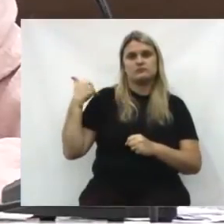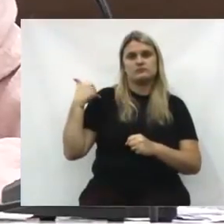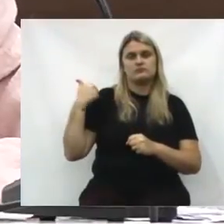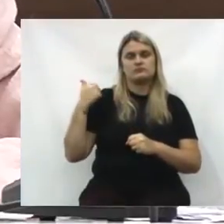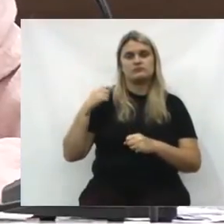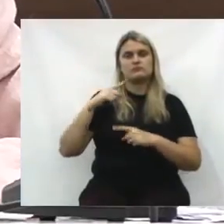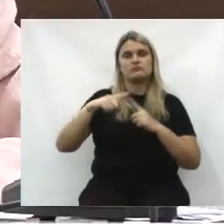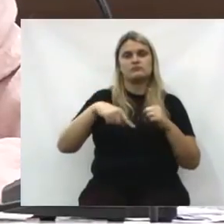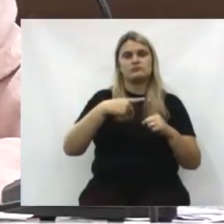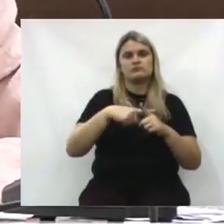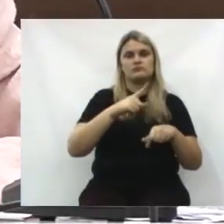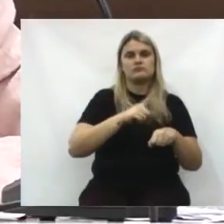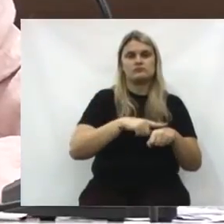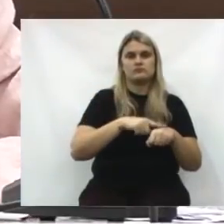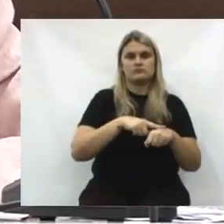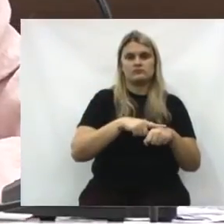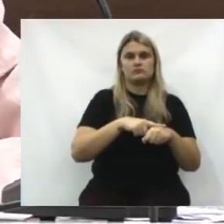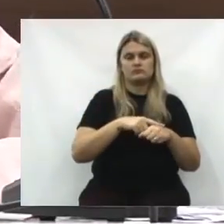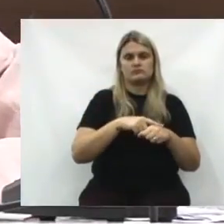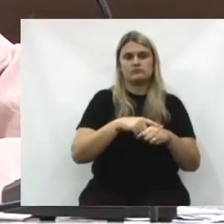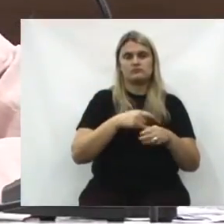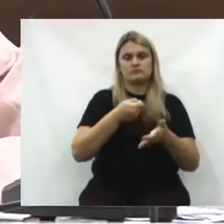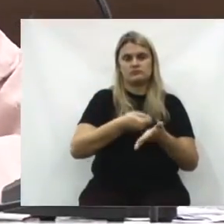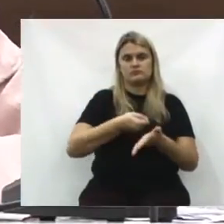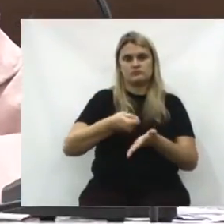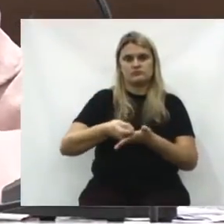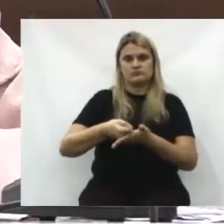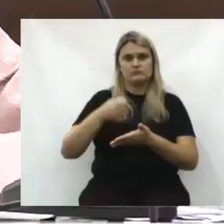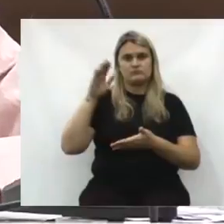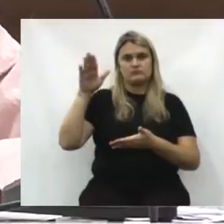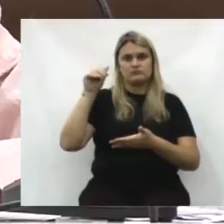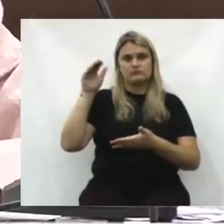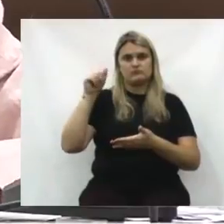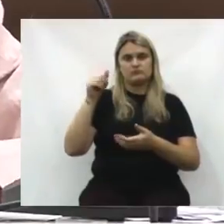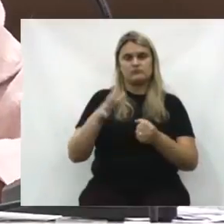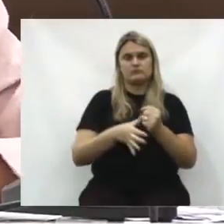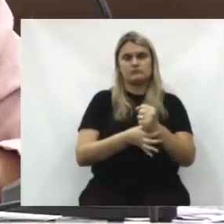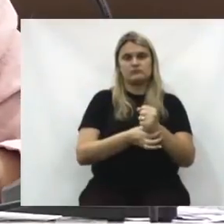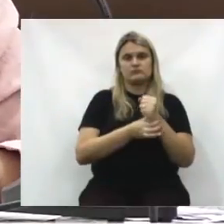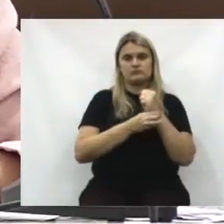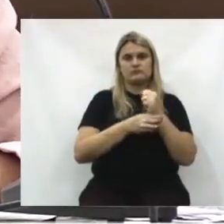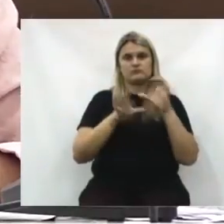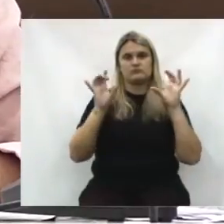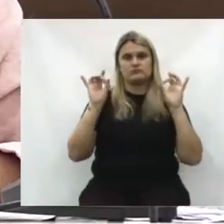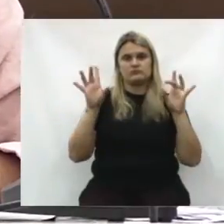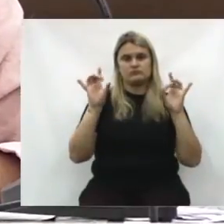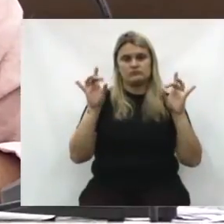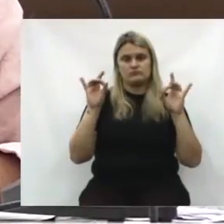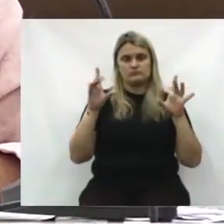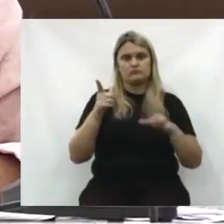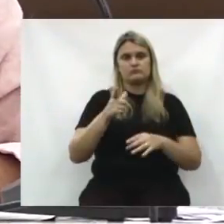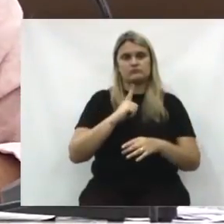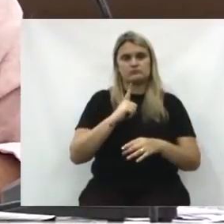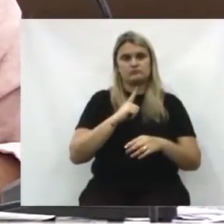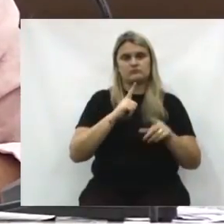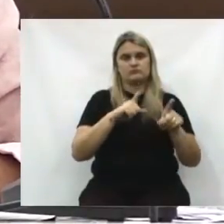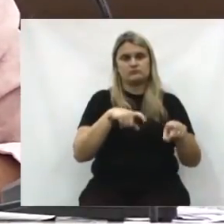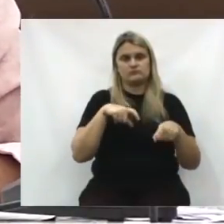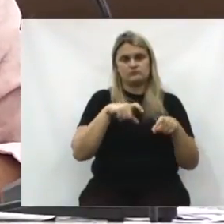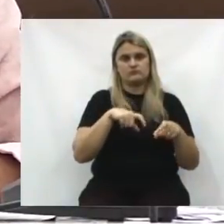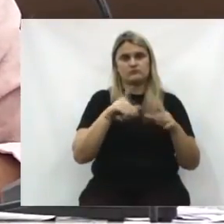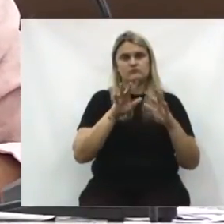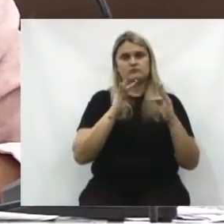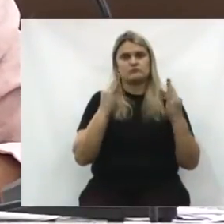a soma da idade com o tempo de contribuição. Os chamados segurados especiais,